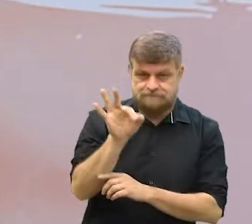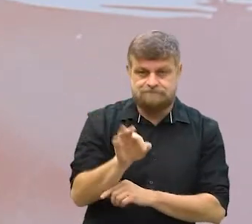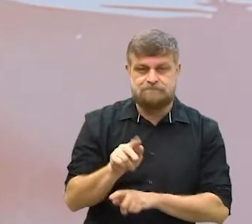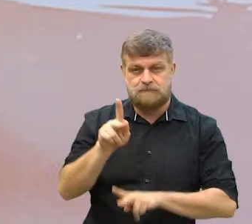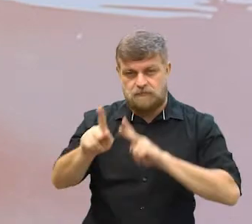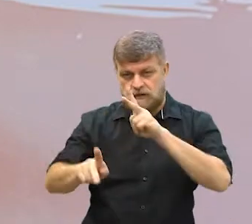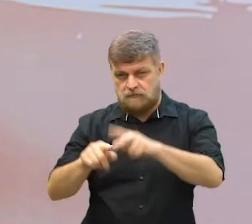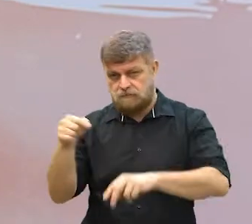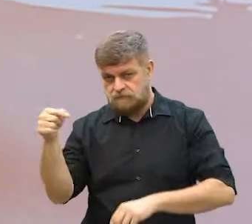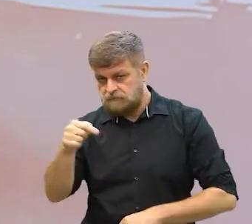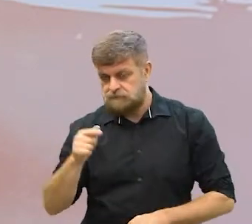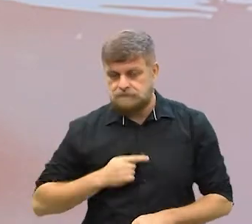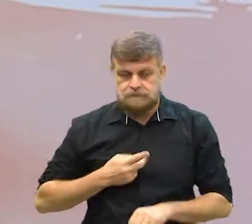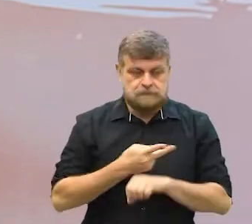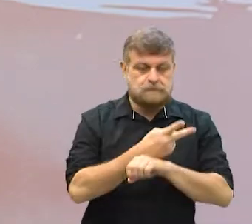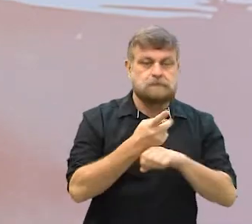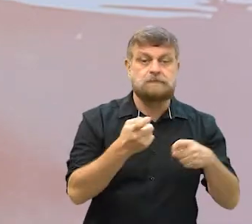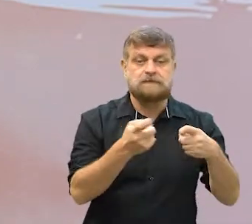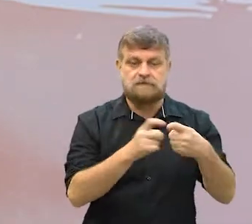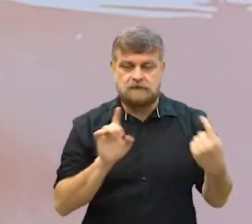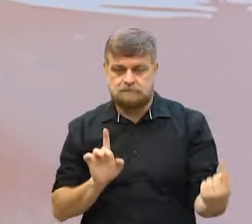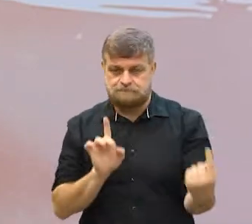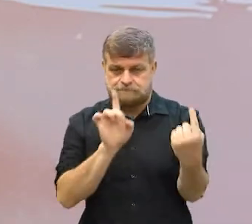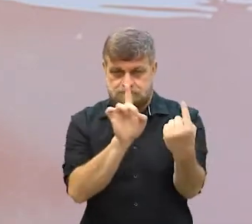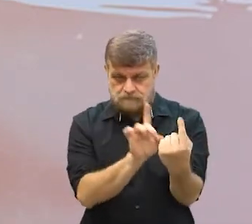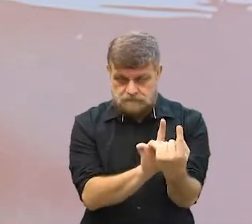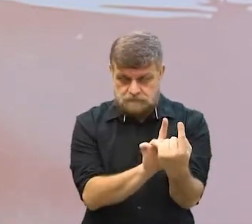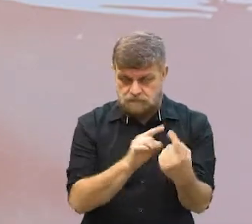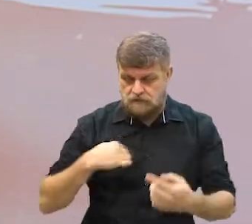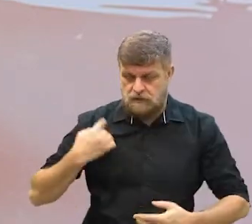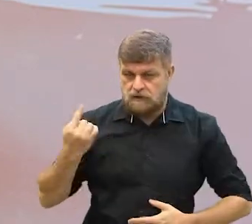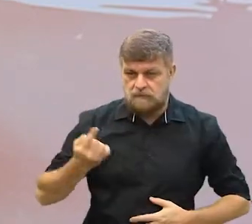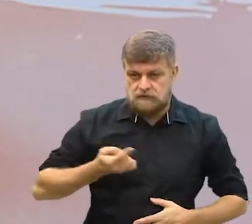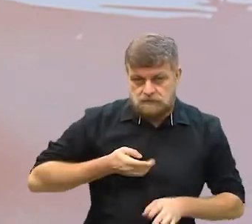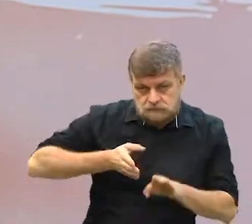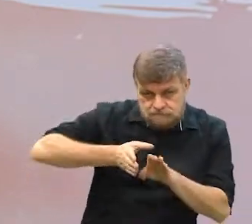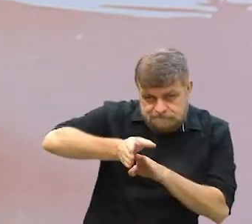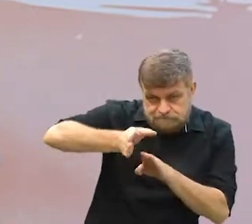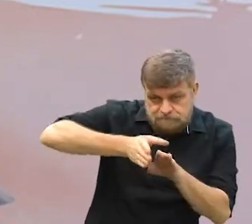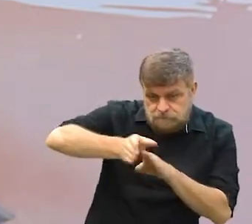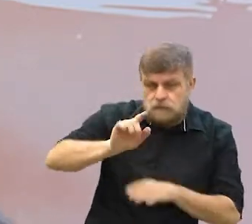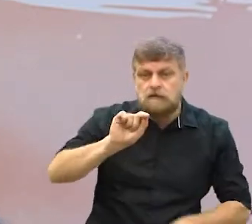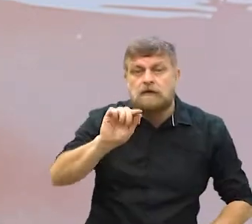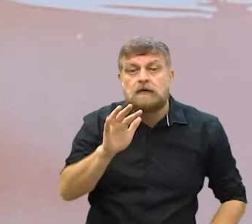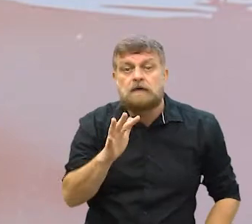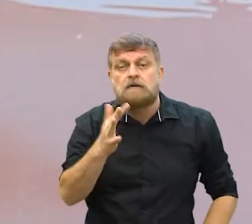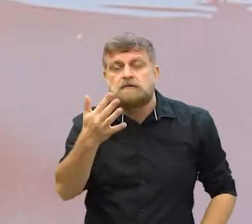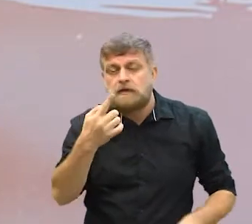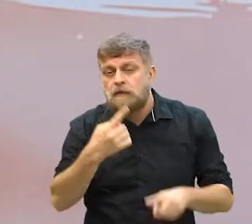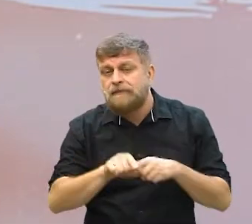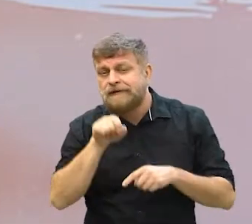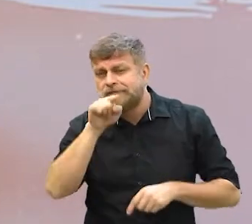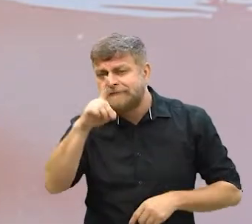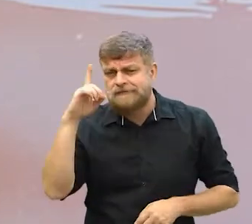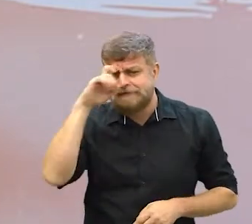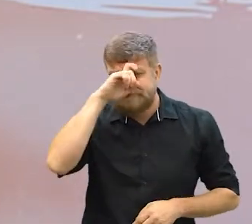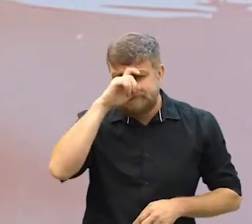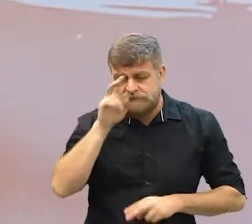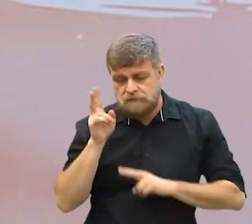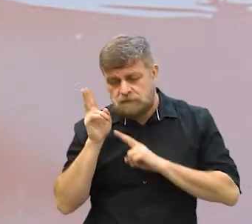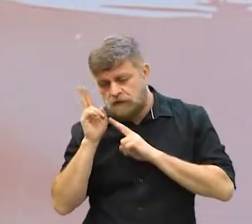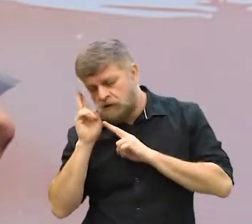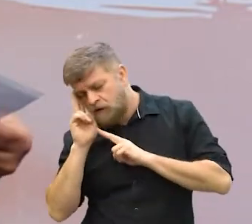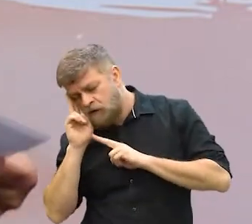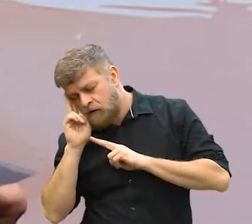7% dessa população procura ajuda médica. Então, para a gente te auxiliar, saber o que está acontecendo aí, que está com dificuldade